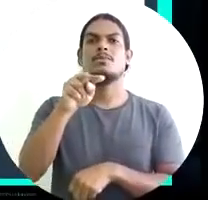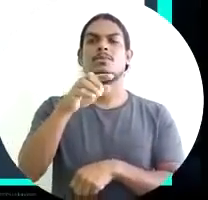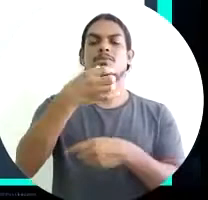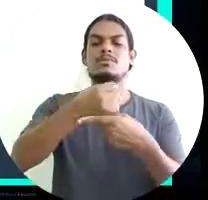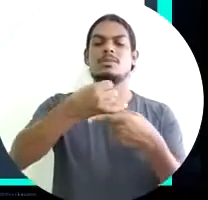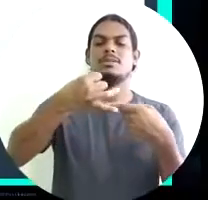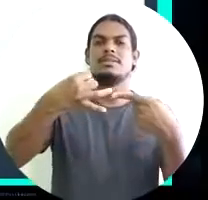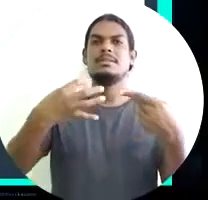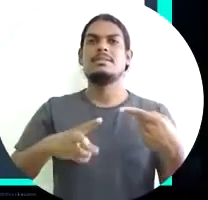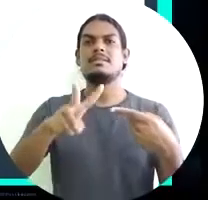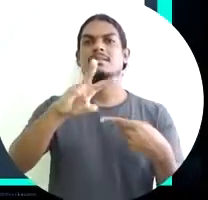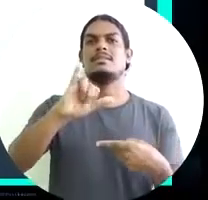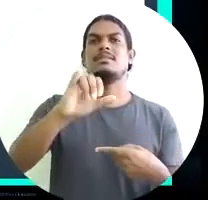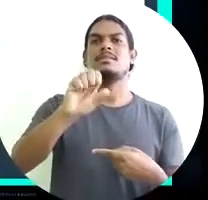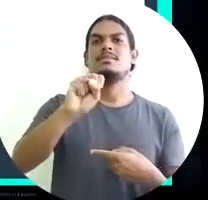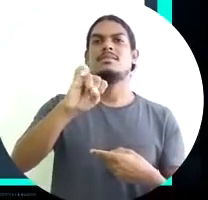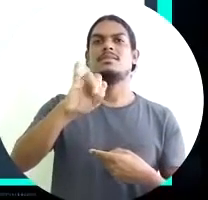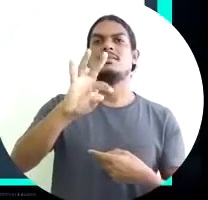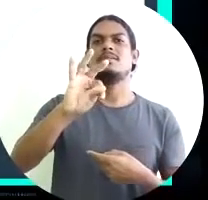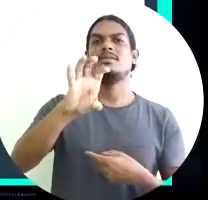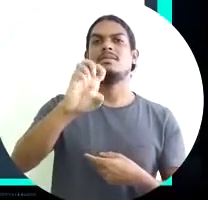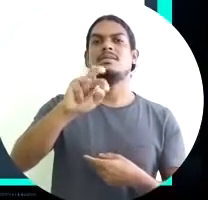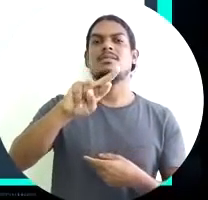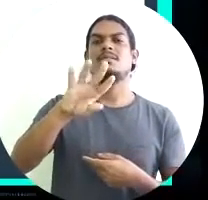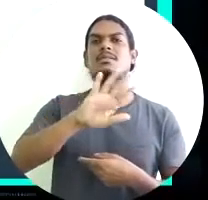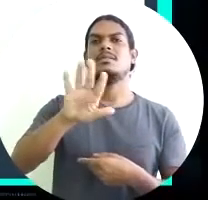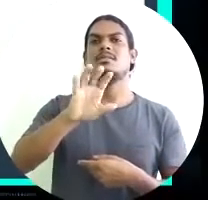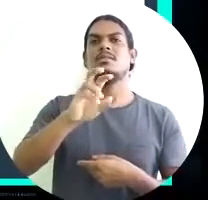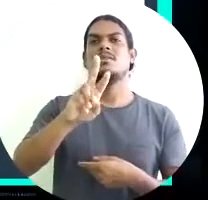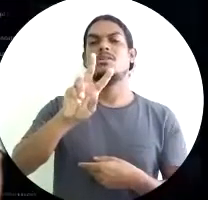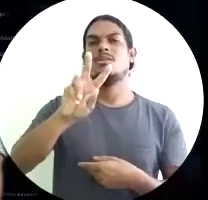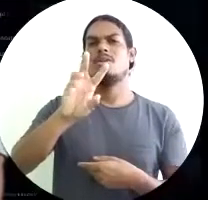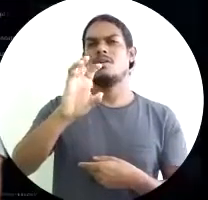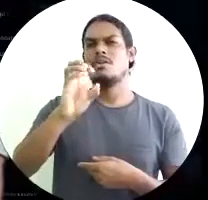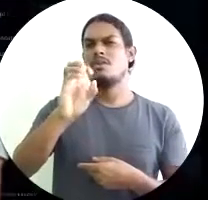link, visited, hover e active.